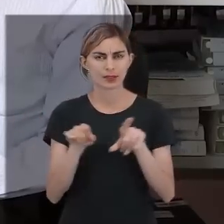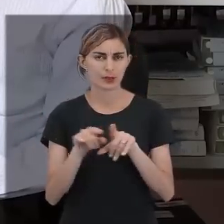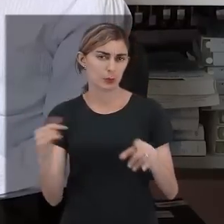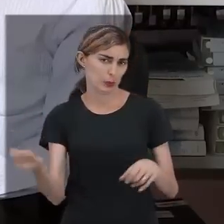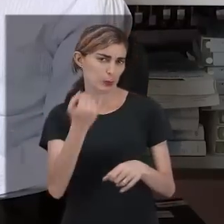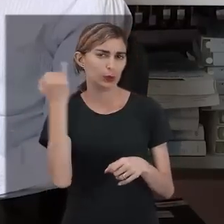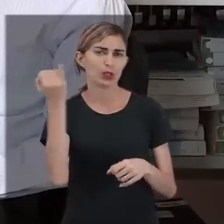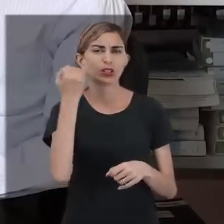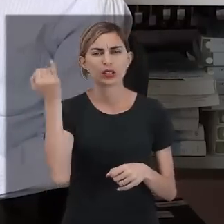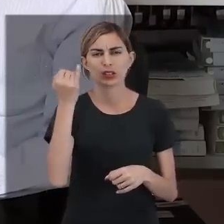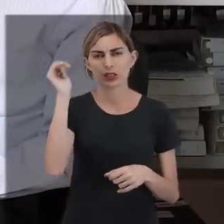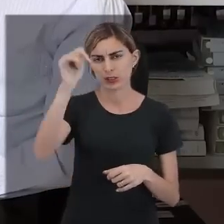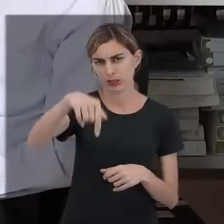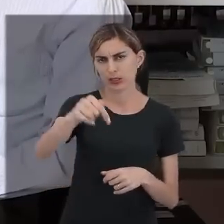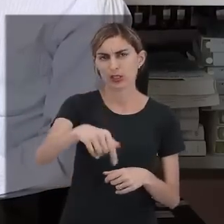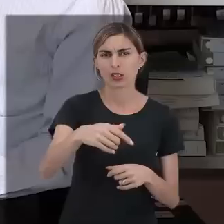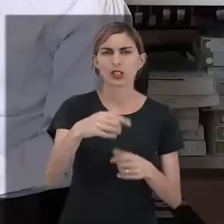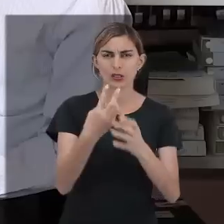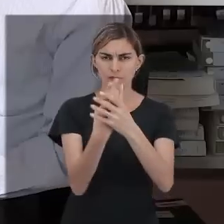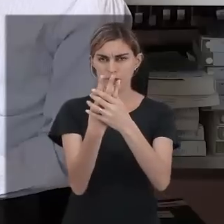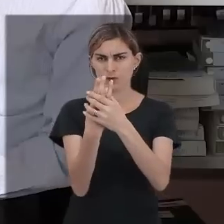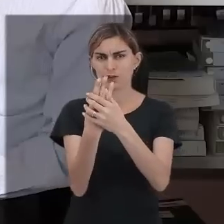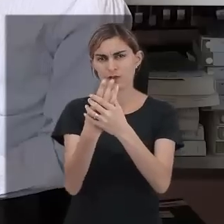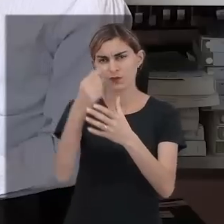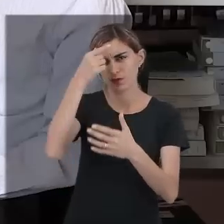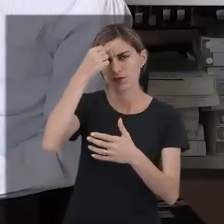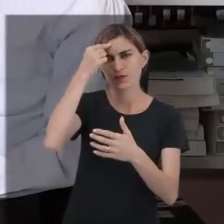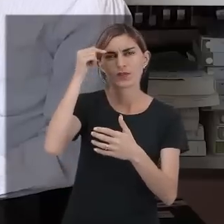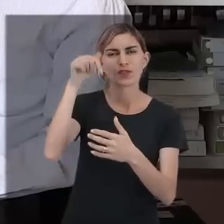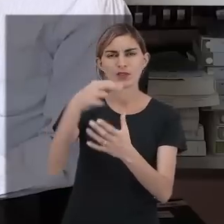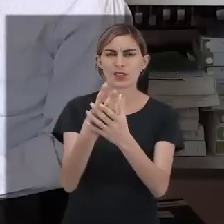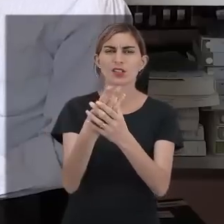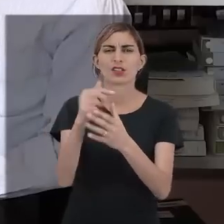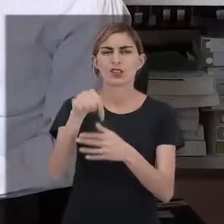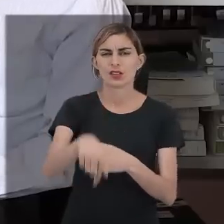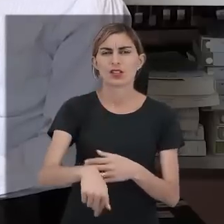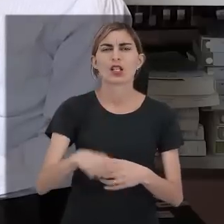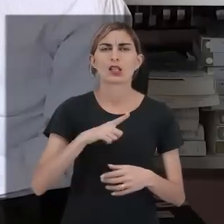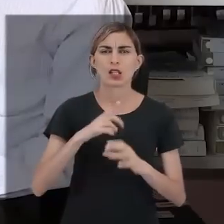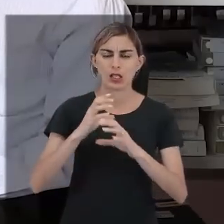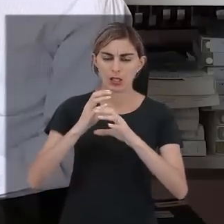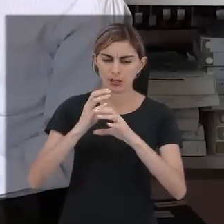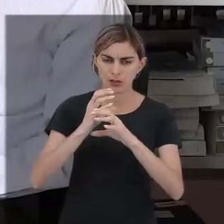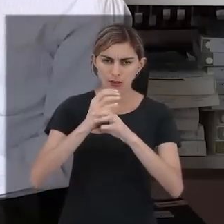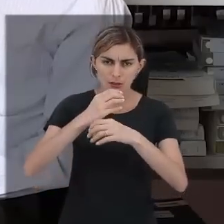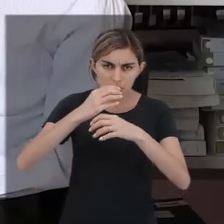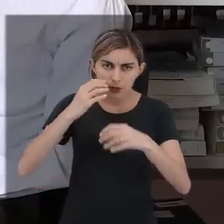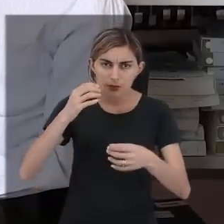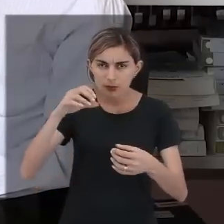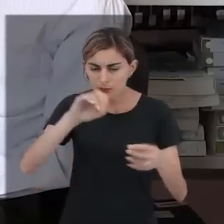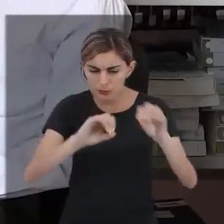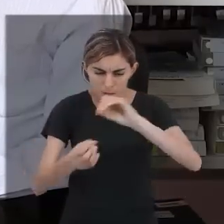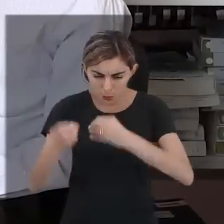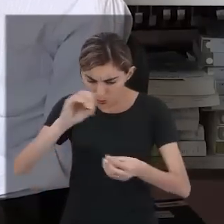é tão importante que aqui, por exemplo, na Universidade Federal, aqui do Campus Agreste, nós temos um laboratório, né, em que os alunos